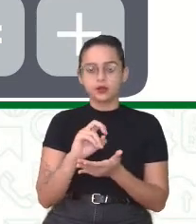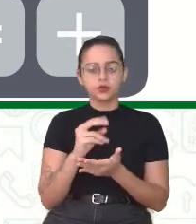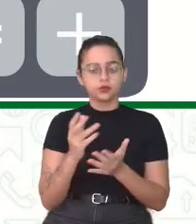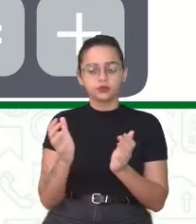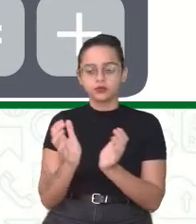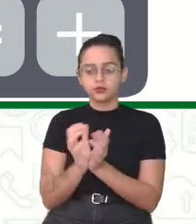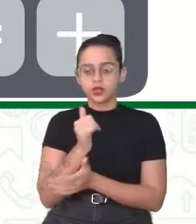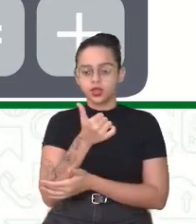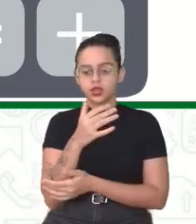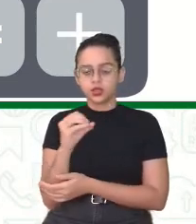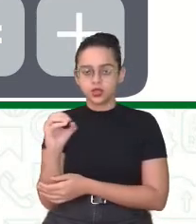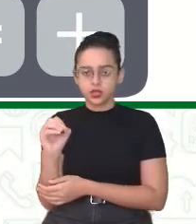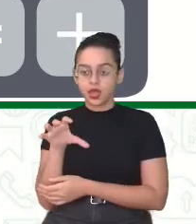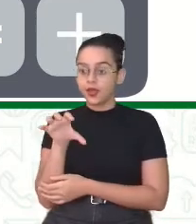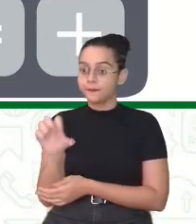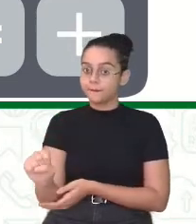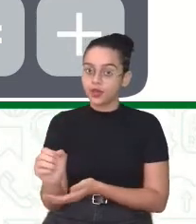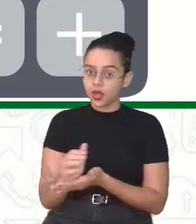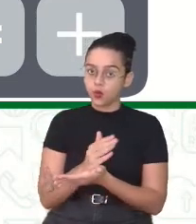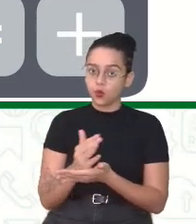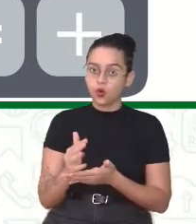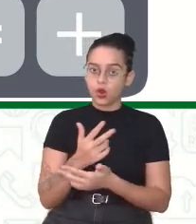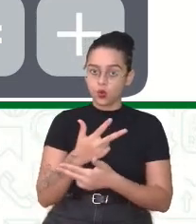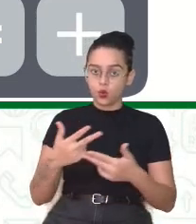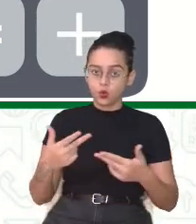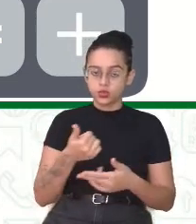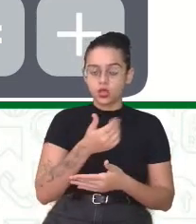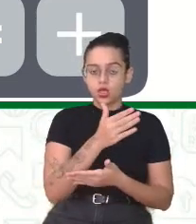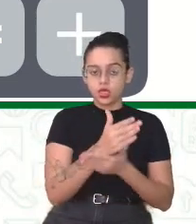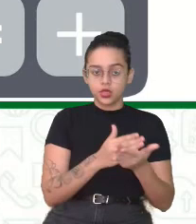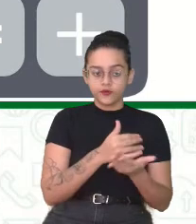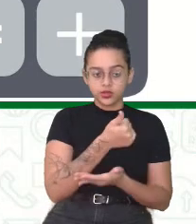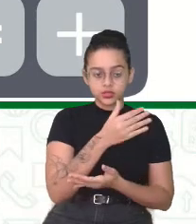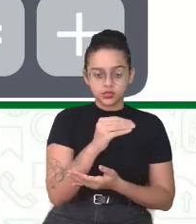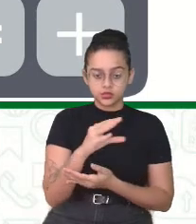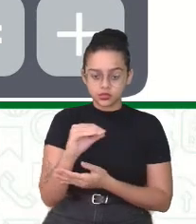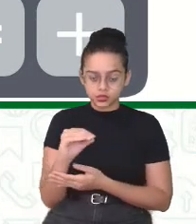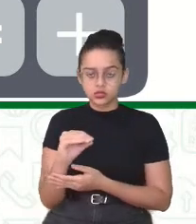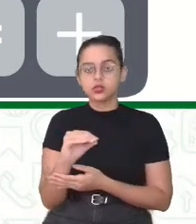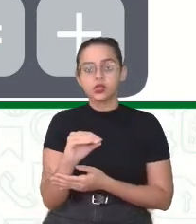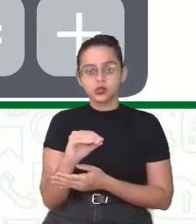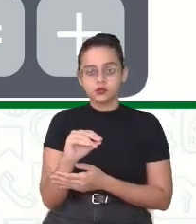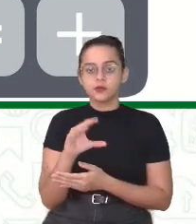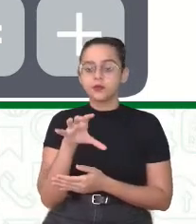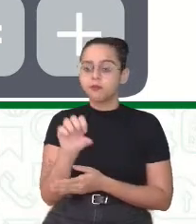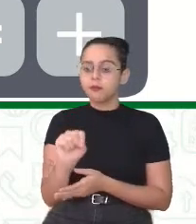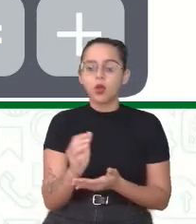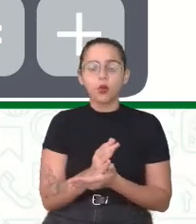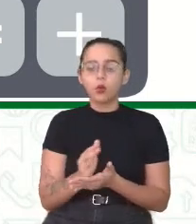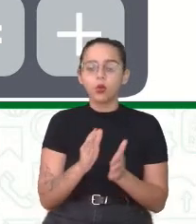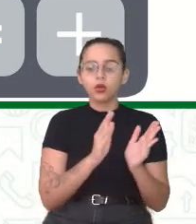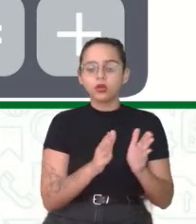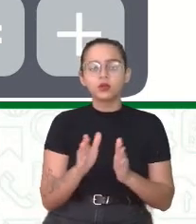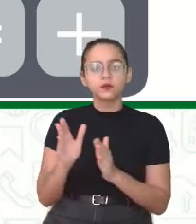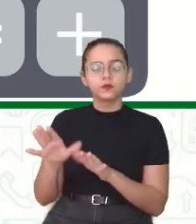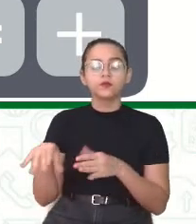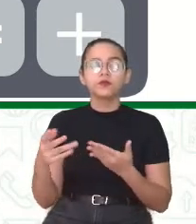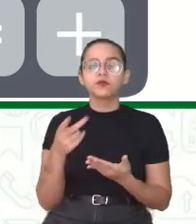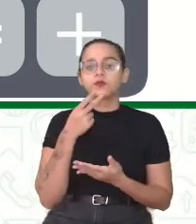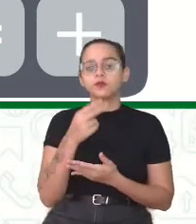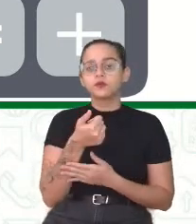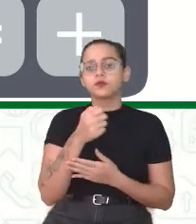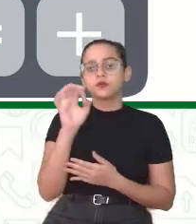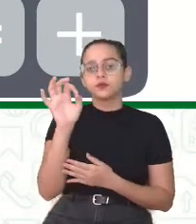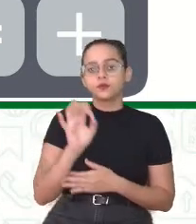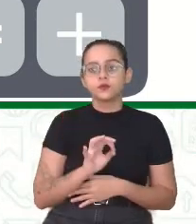de 100. Você pega algo, divide em 100 partes iguais e pega alguma daquelas partes. Quando a gente fala